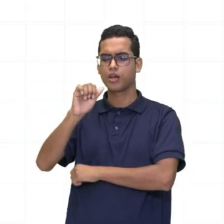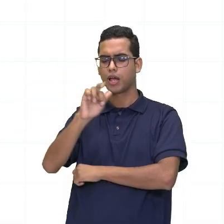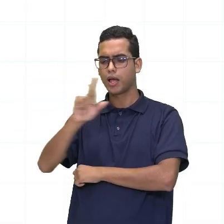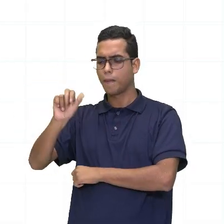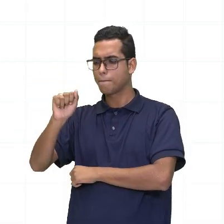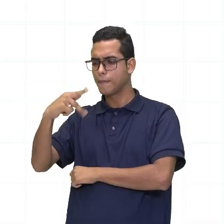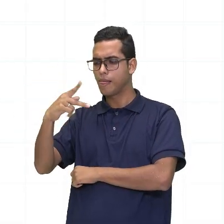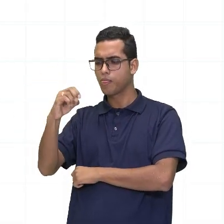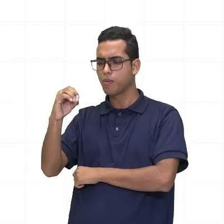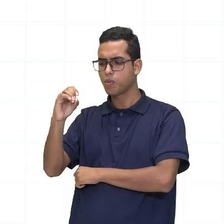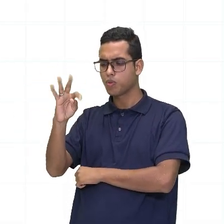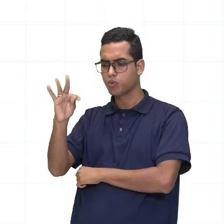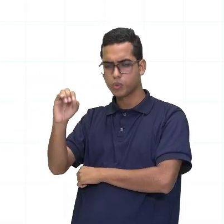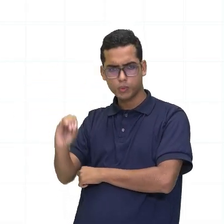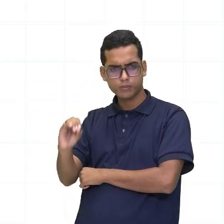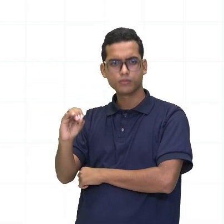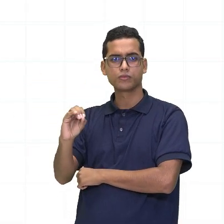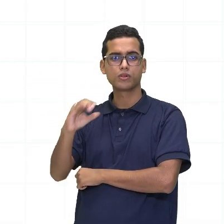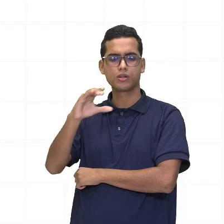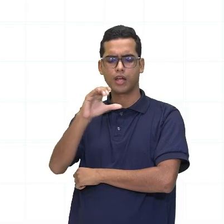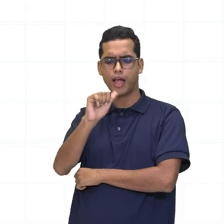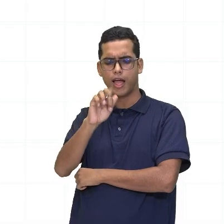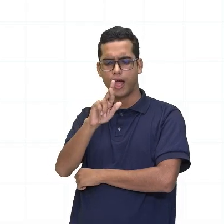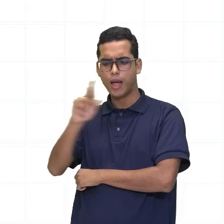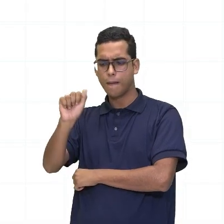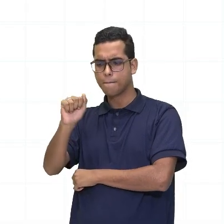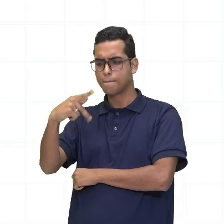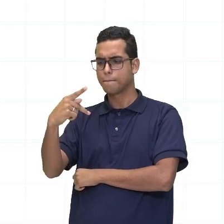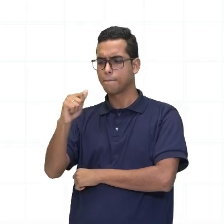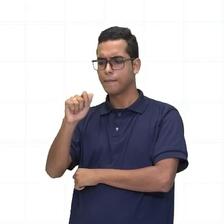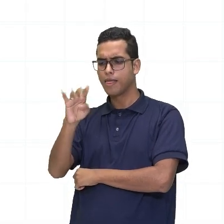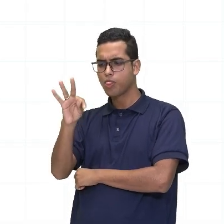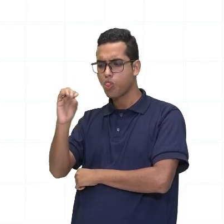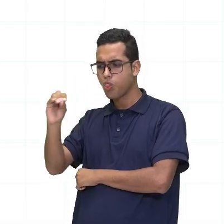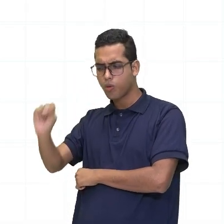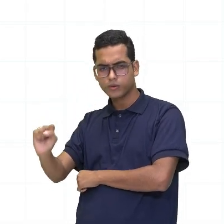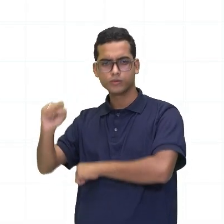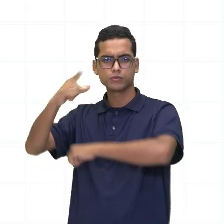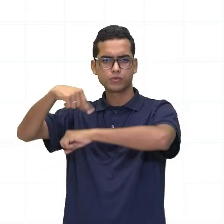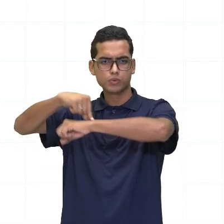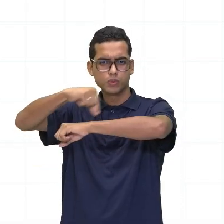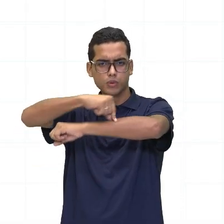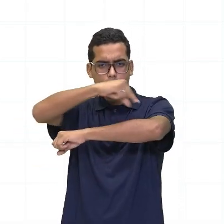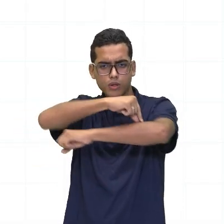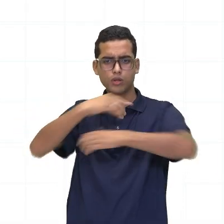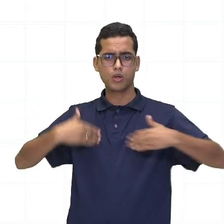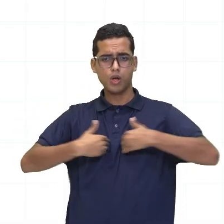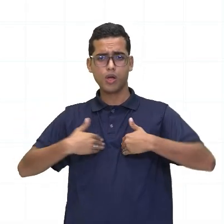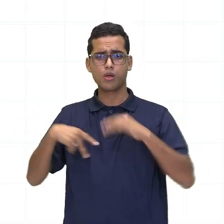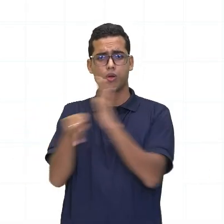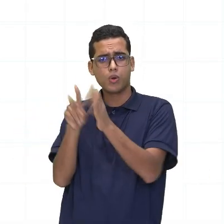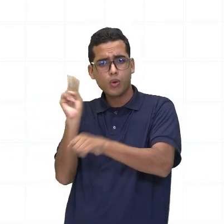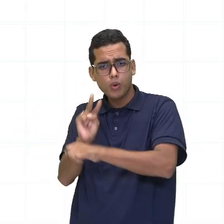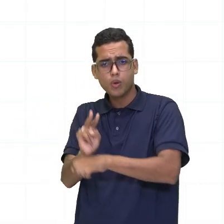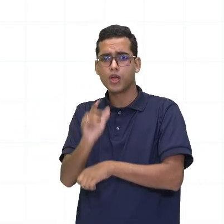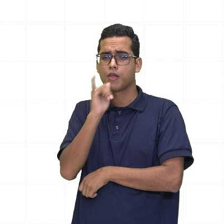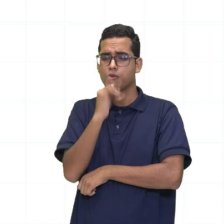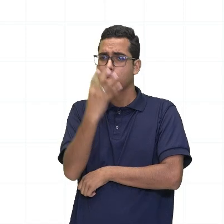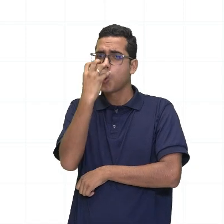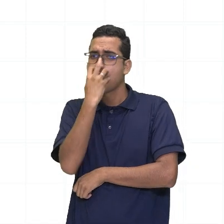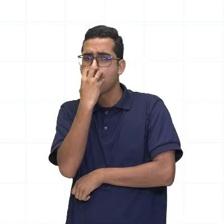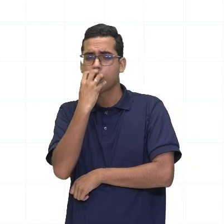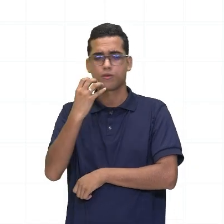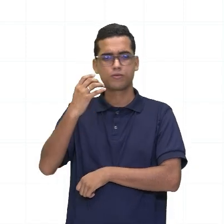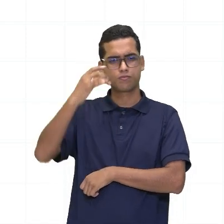atingir ali animais de estimação, como cachorros, né? Mas também podem atingir o gado,